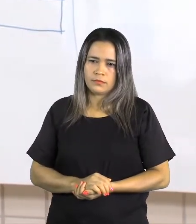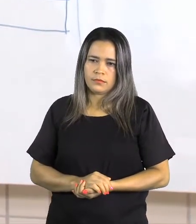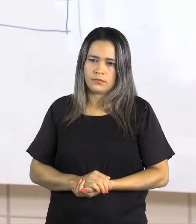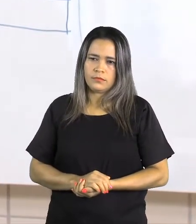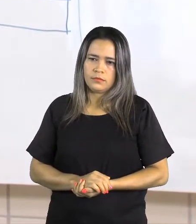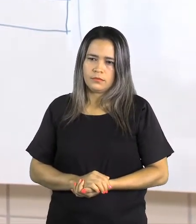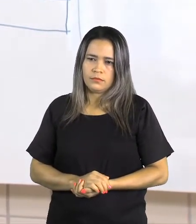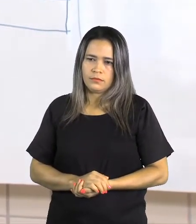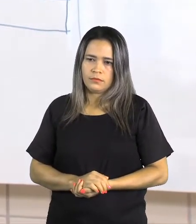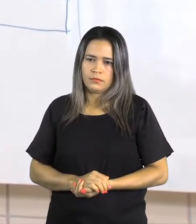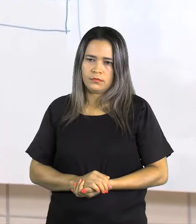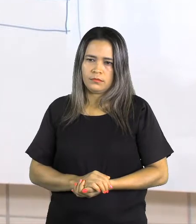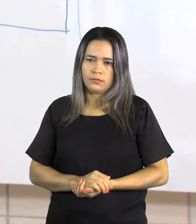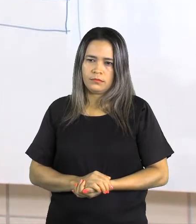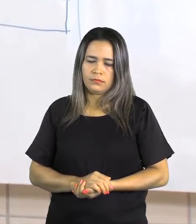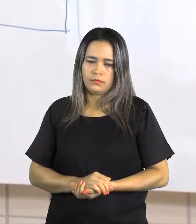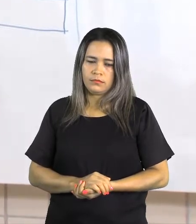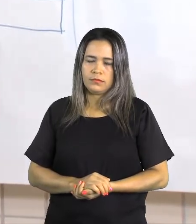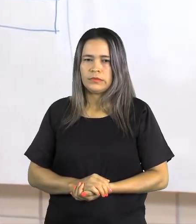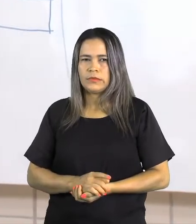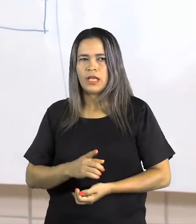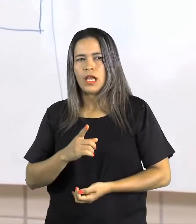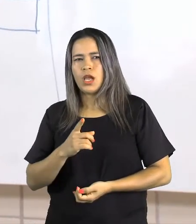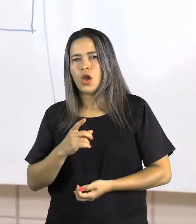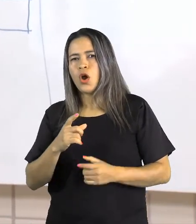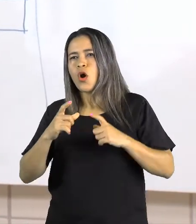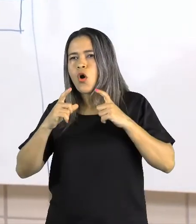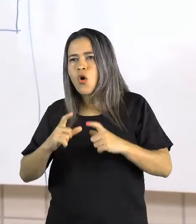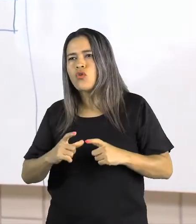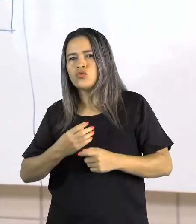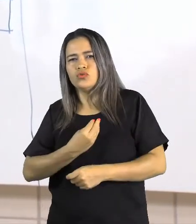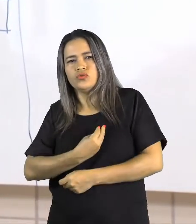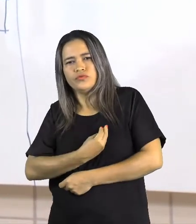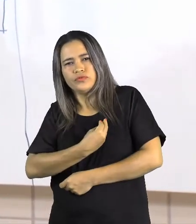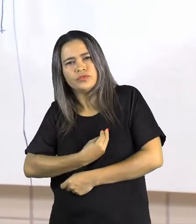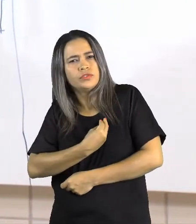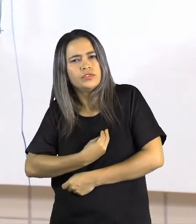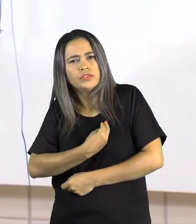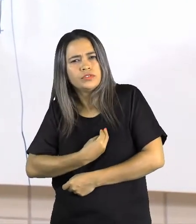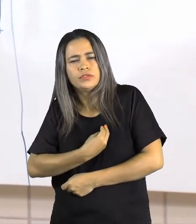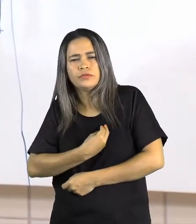Alimentação, tempo de vida, onde ele vive,